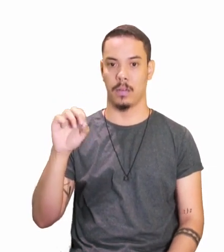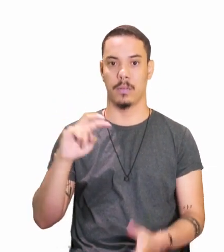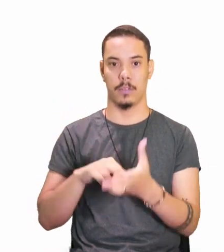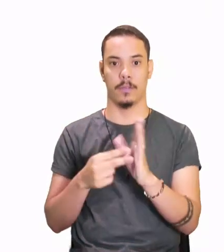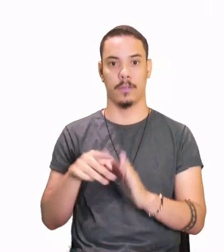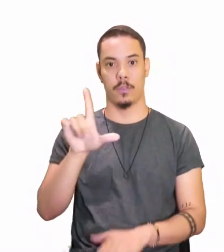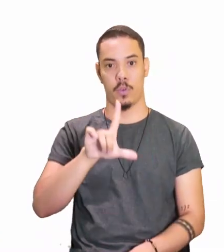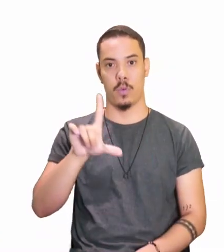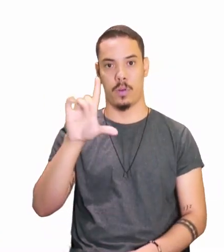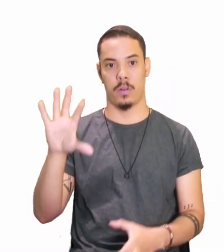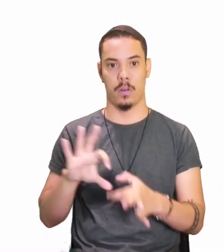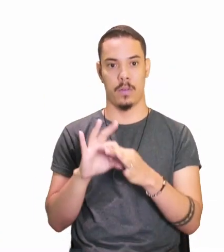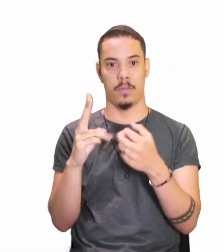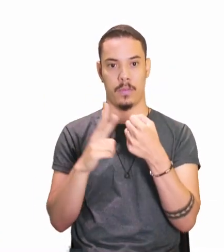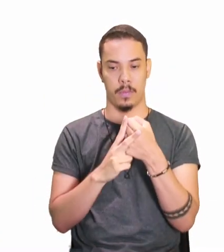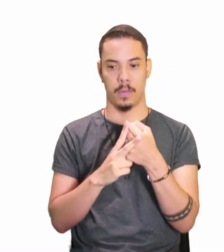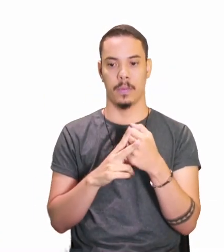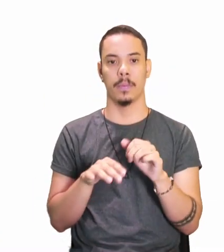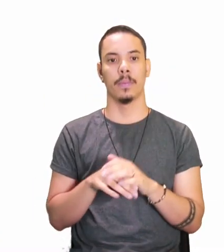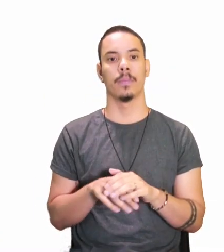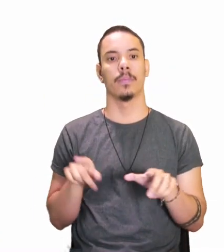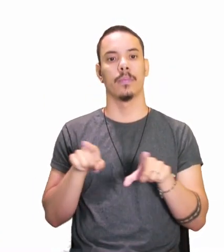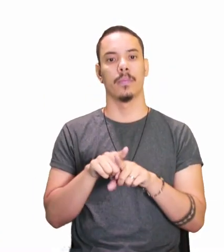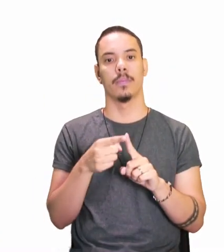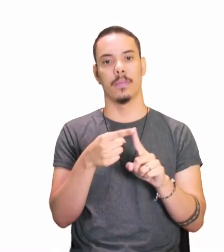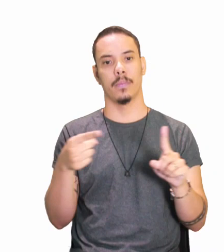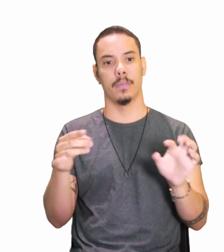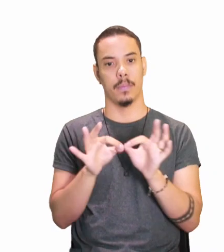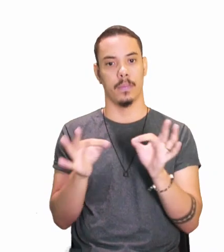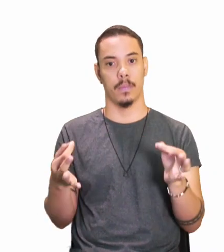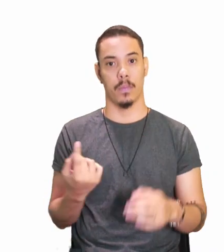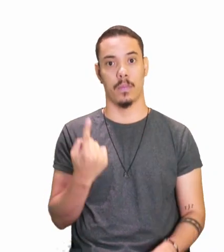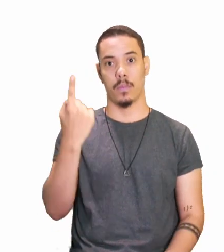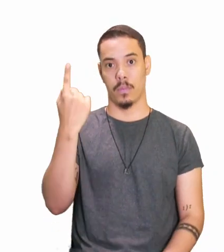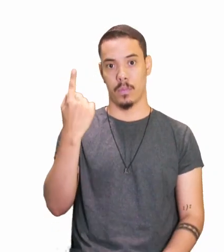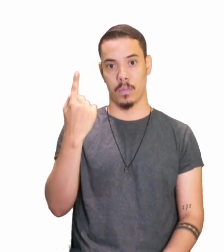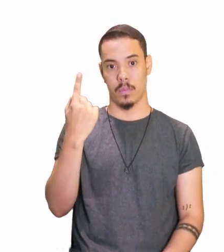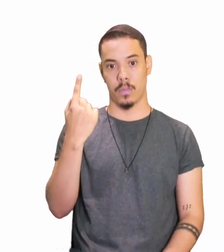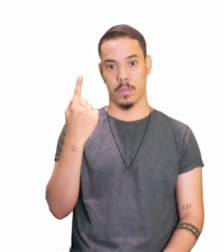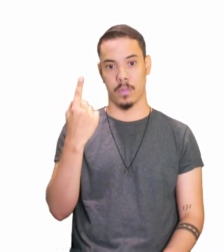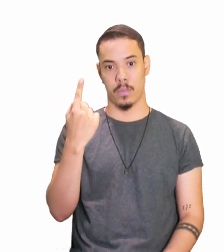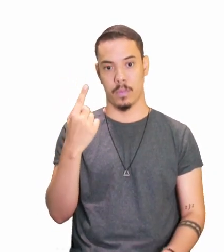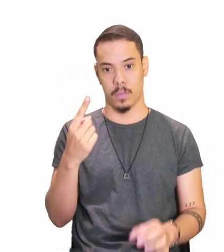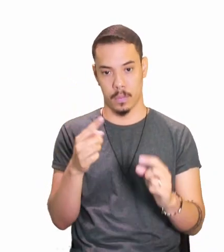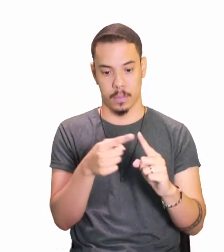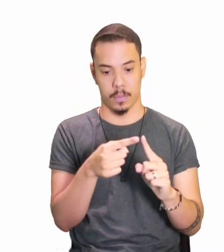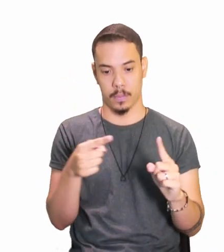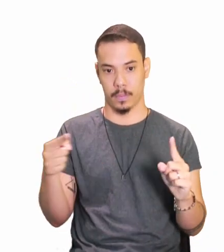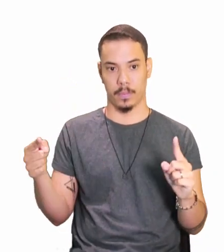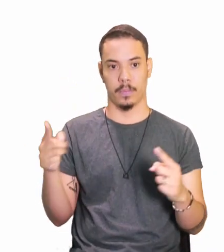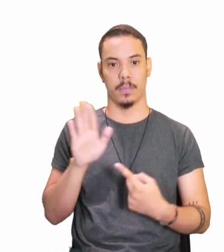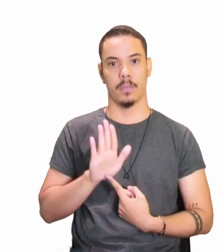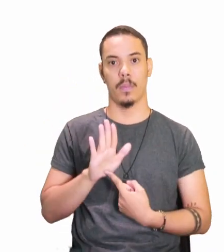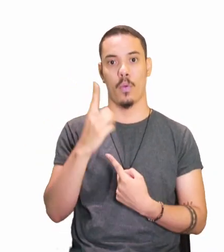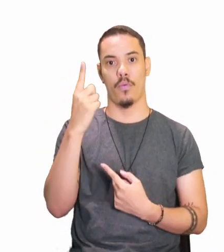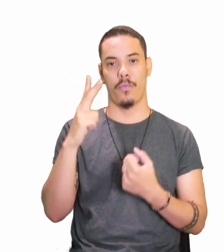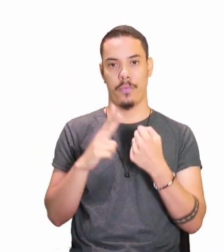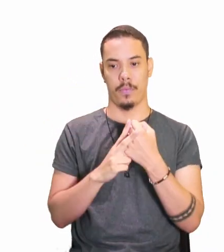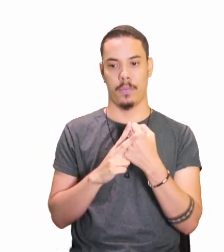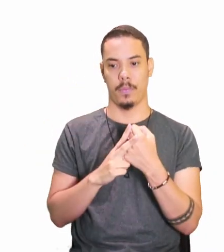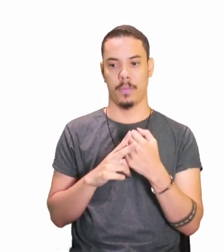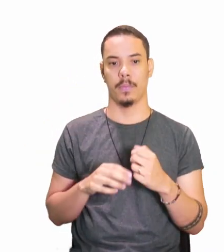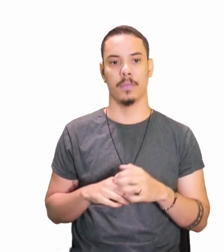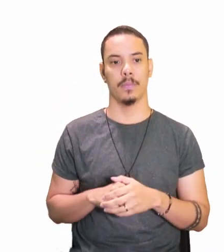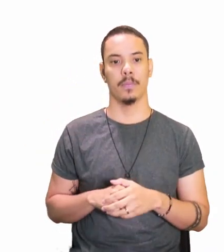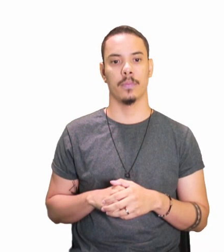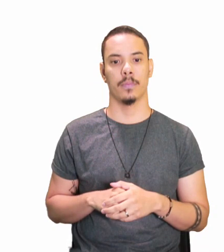Quando eu tenho um período simples? Quando é constituído apenas de uma oração. Quando que eu sei se eu tenho uma oração? Quando apresenta apenas um verbo.